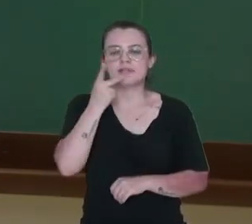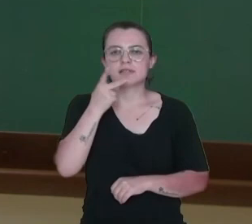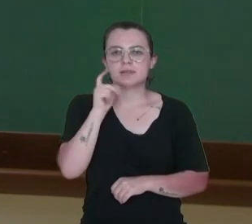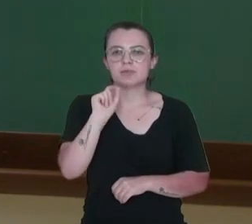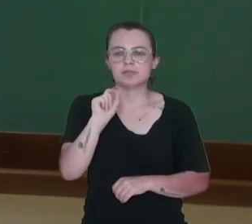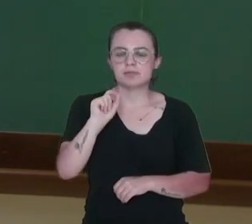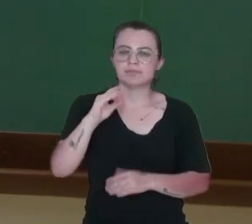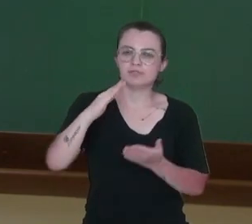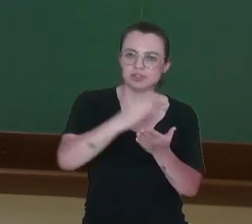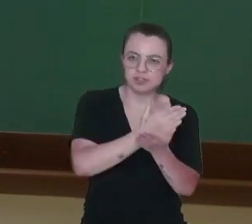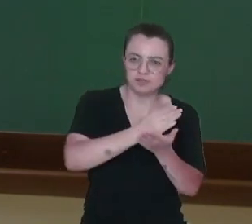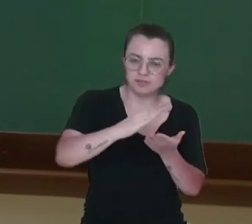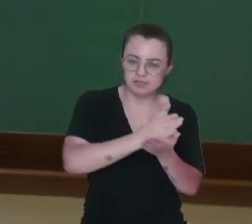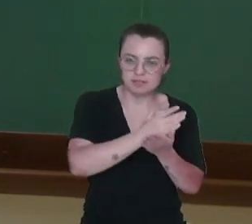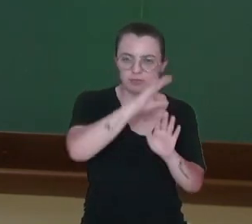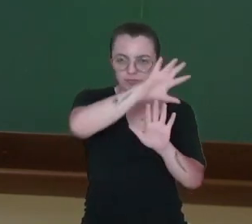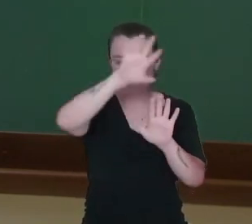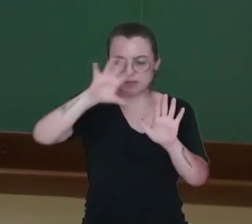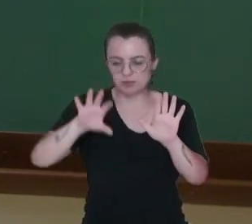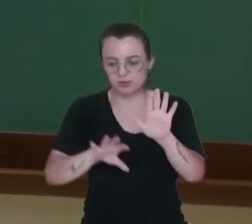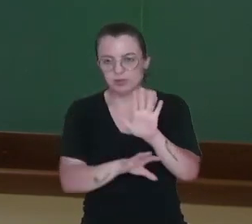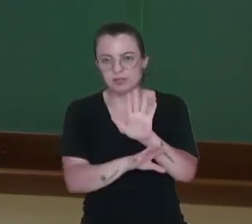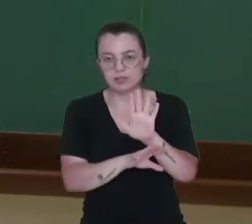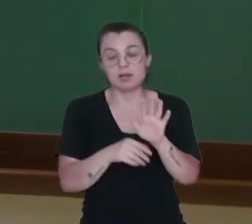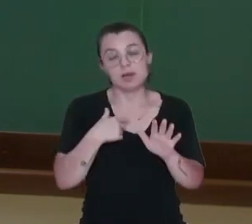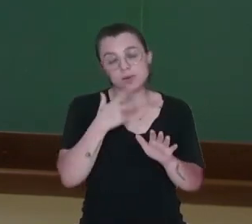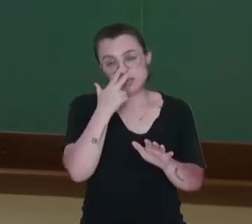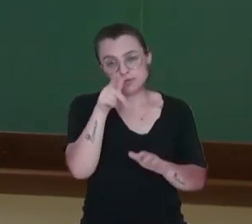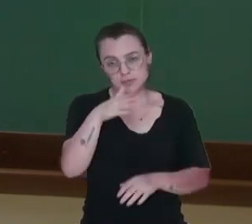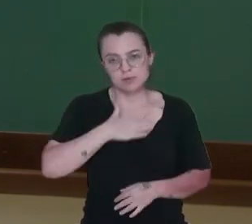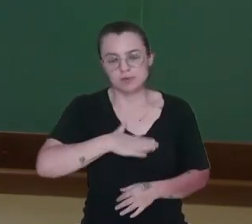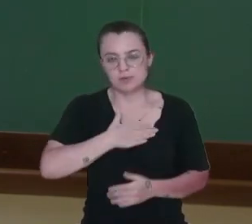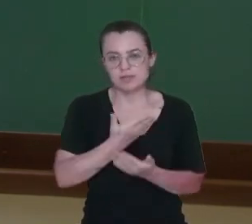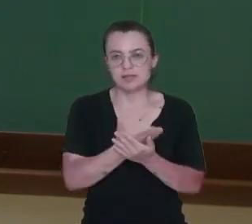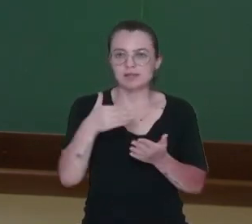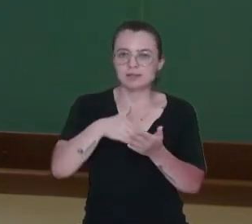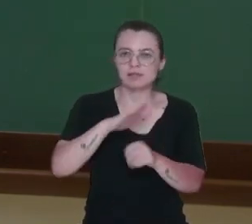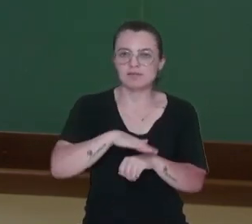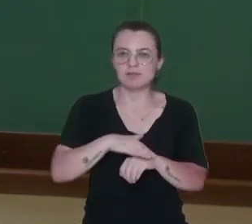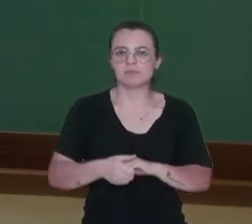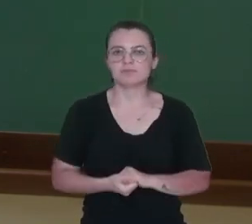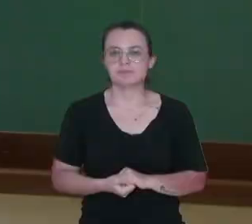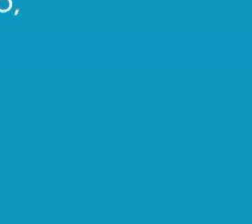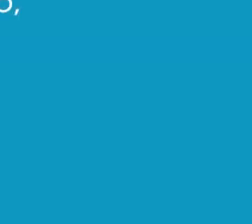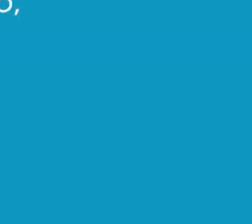sobre a regionalização do Brasil. Espero que vocês tenham gostado. Até breve.